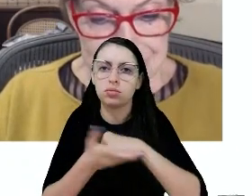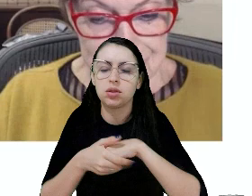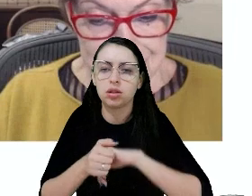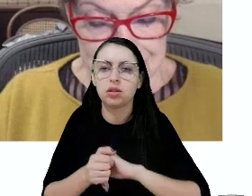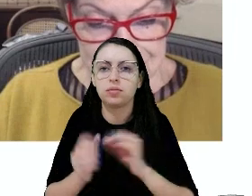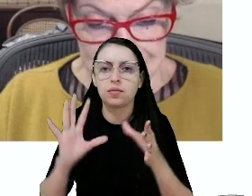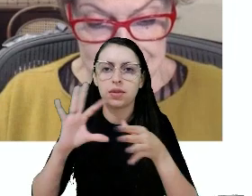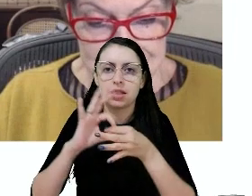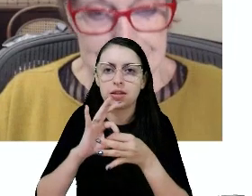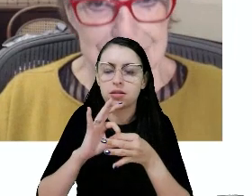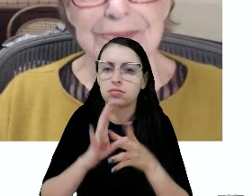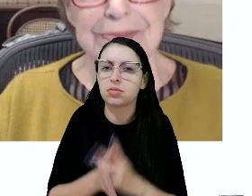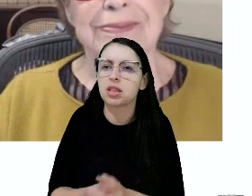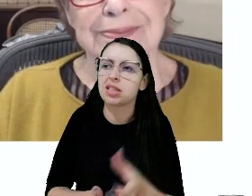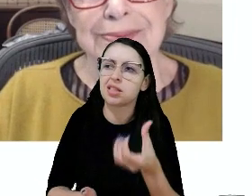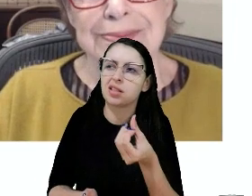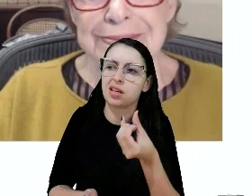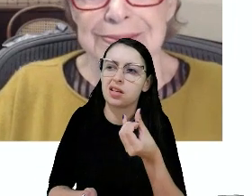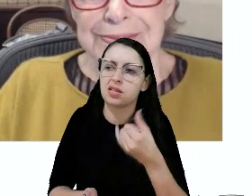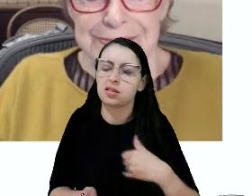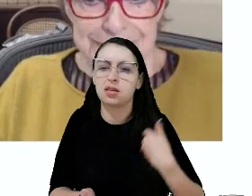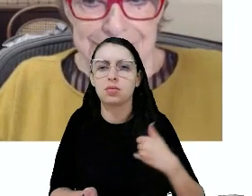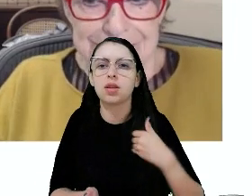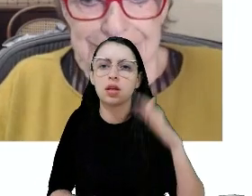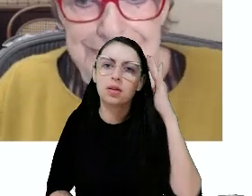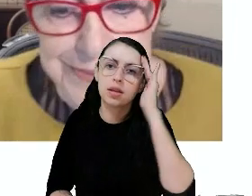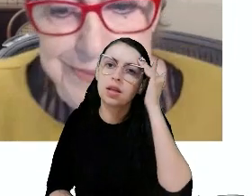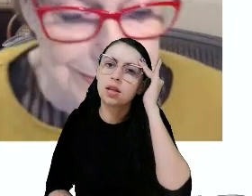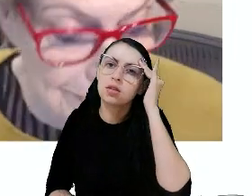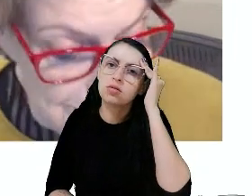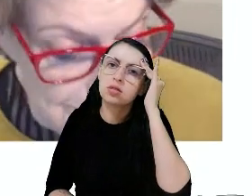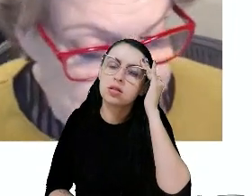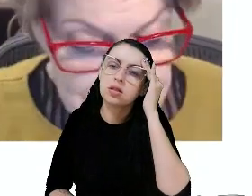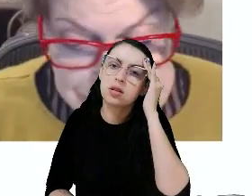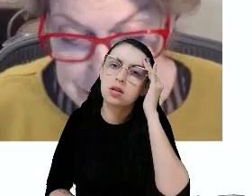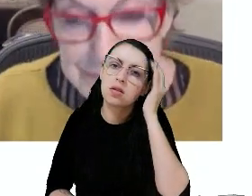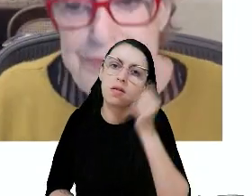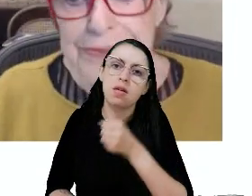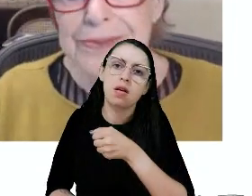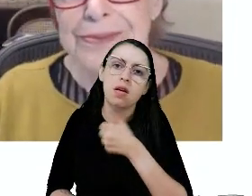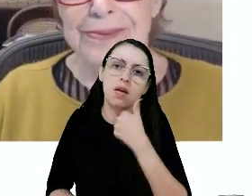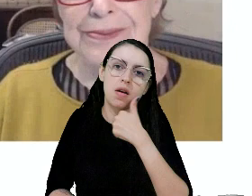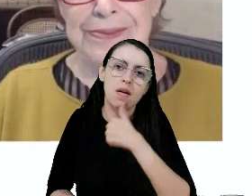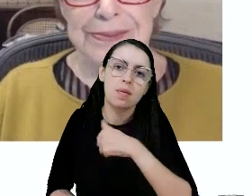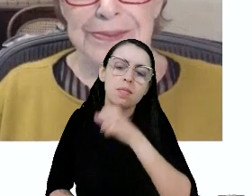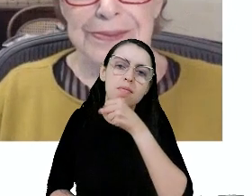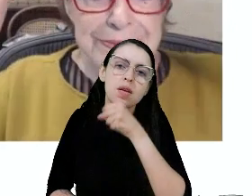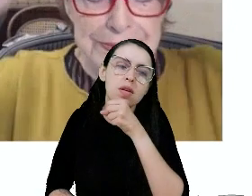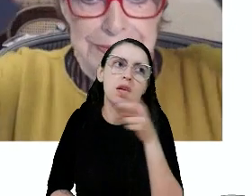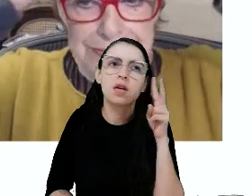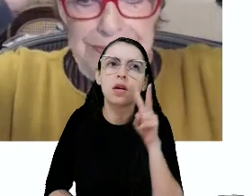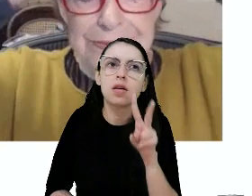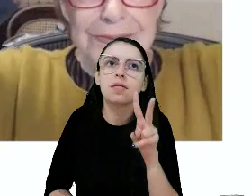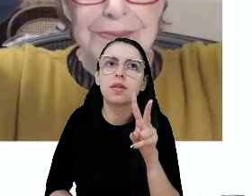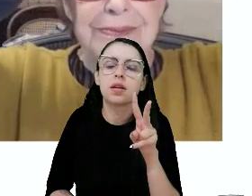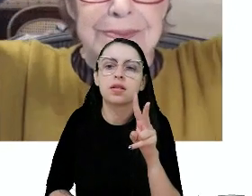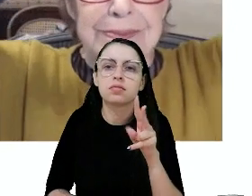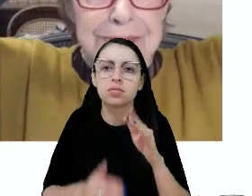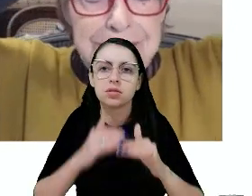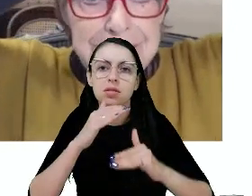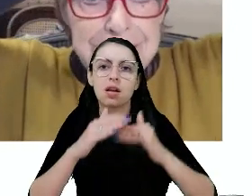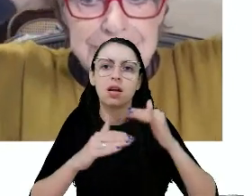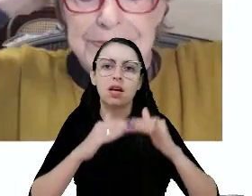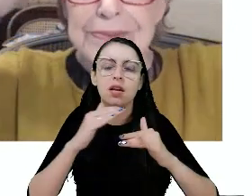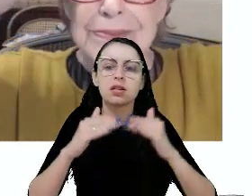quando eu tinha 6 anos de idade, eu comecei a entender a realidade à minha volta. Então, eu comecei a perceber melhor as coisas